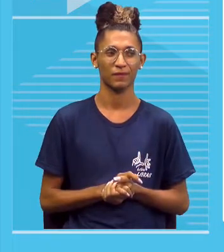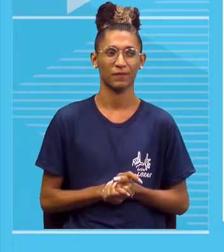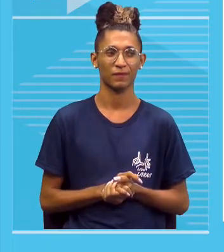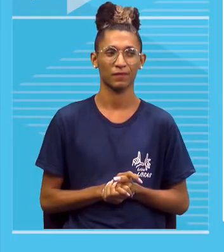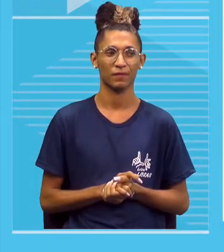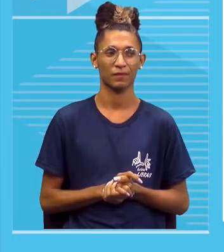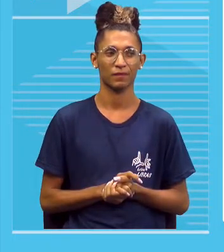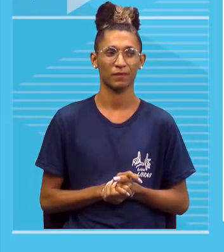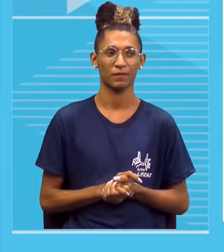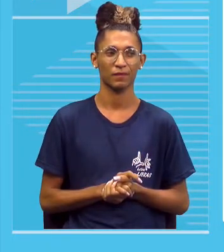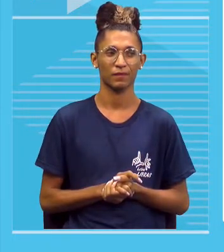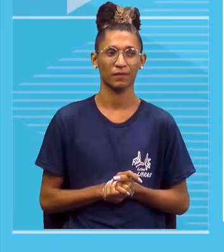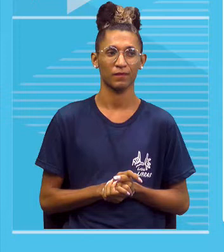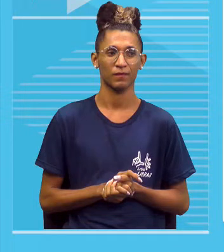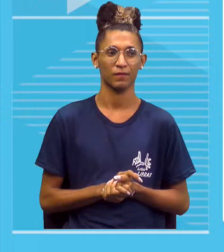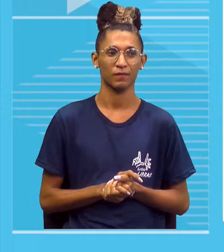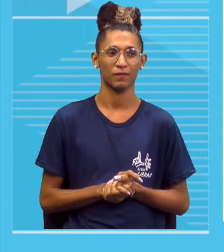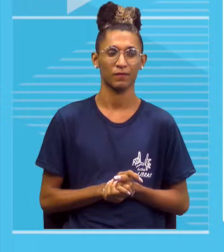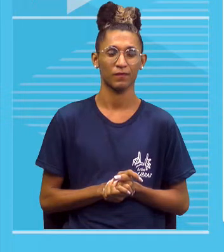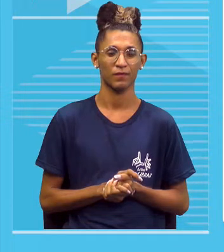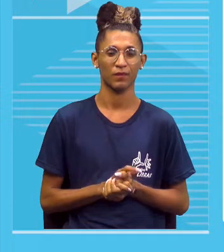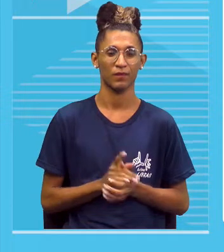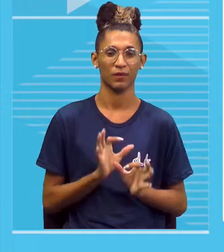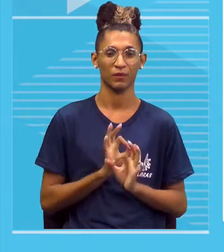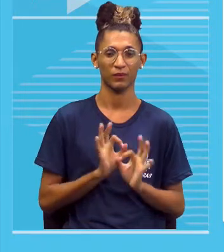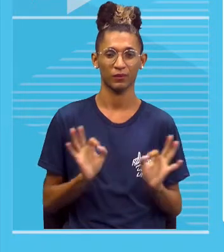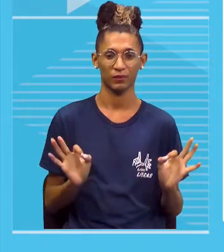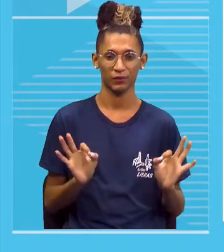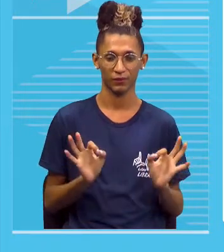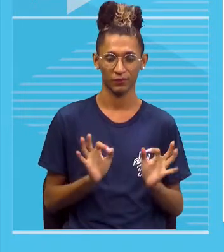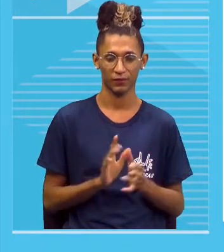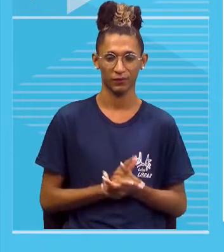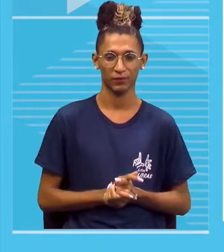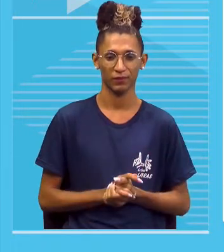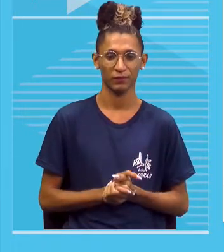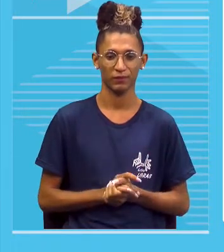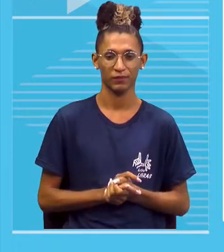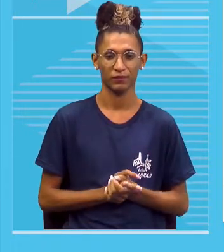beleza só de boa na lagoa